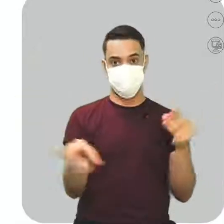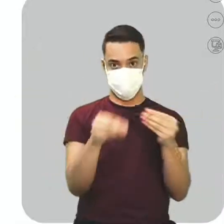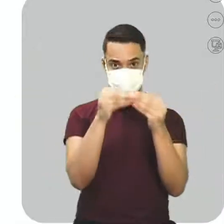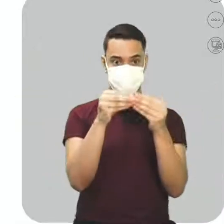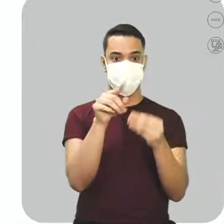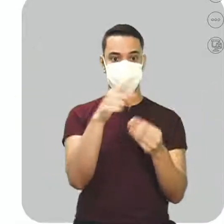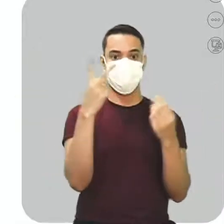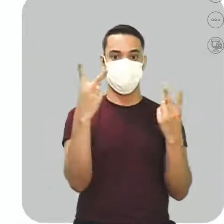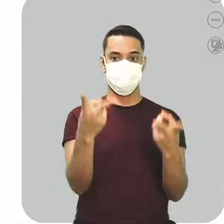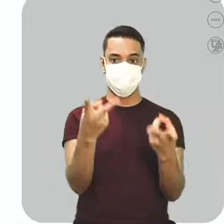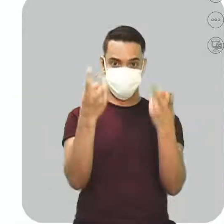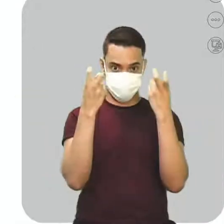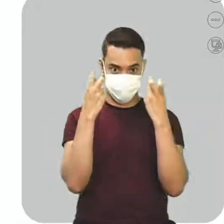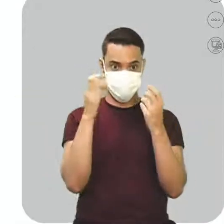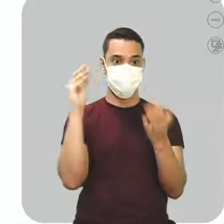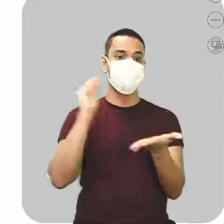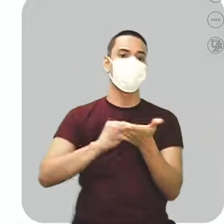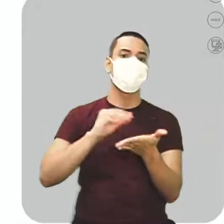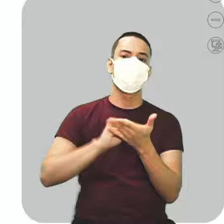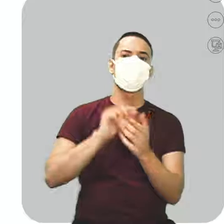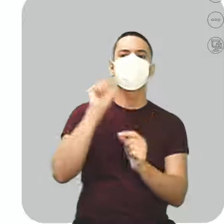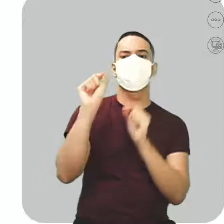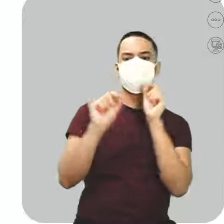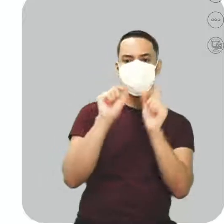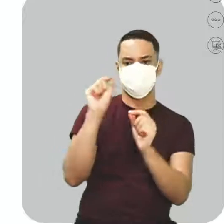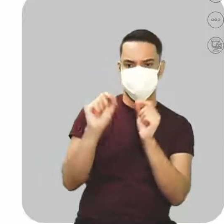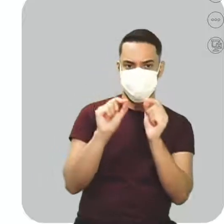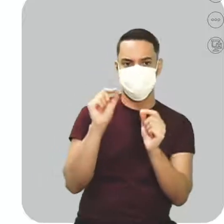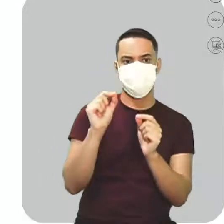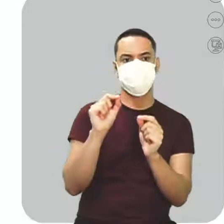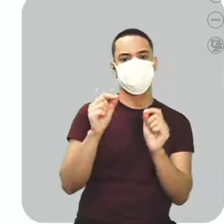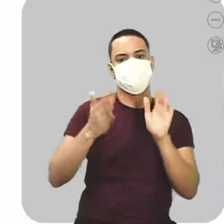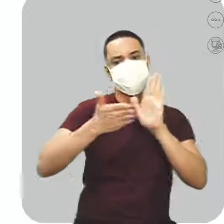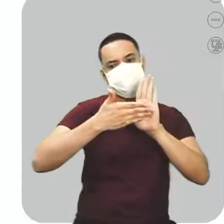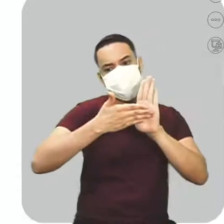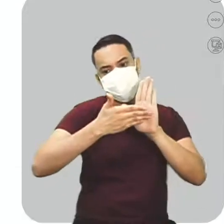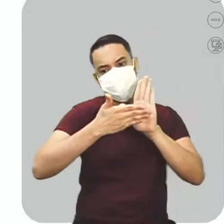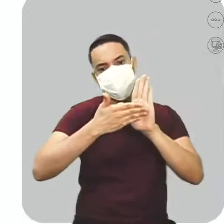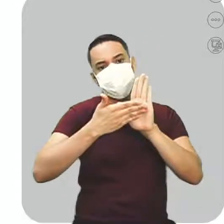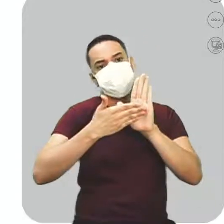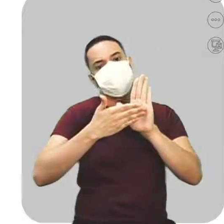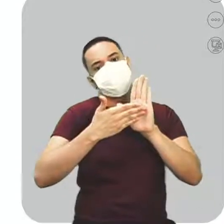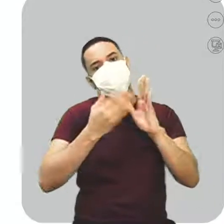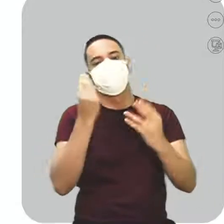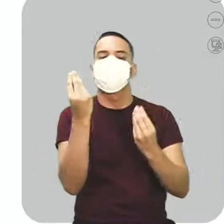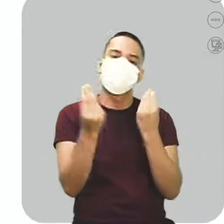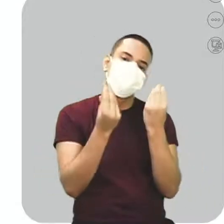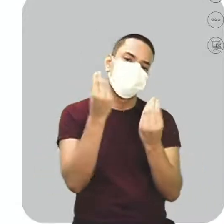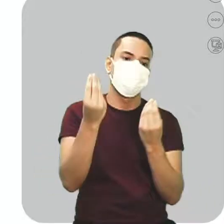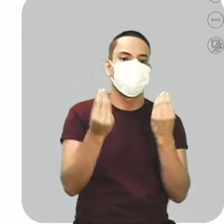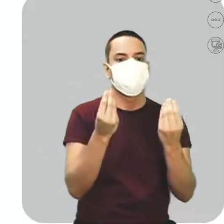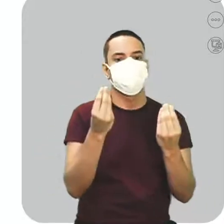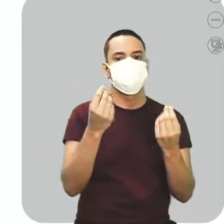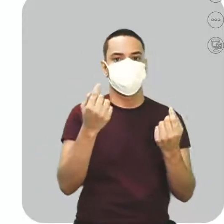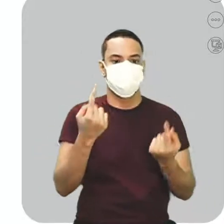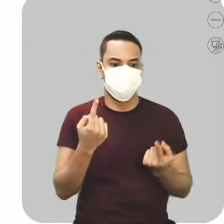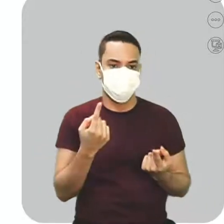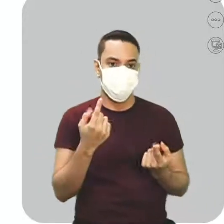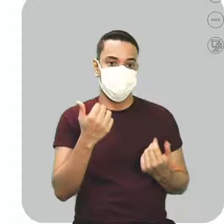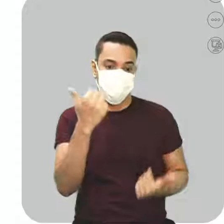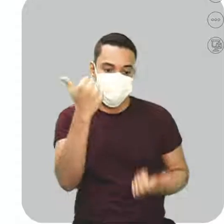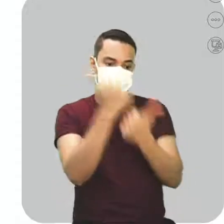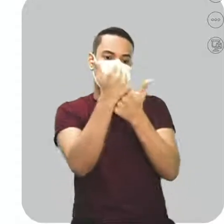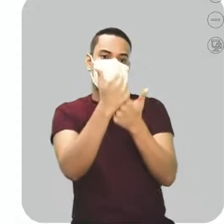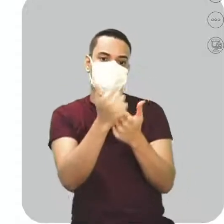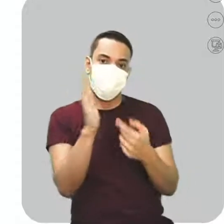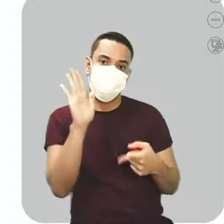você pode perceber que faltou mais, assim, ter mais uma proposta de intervenção, né? Daqui como que